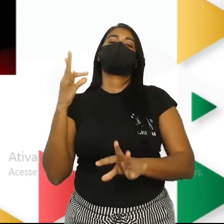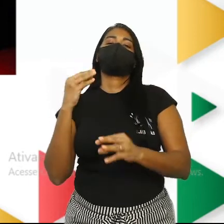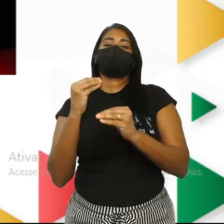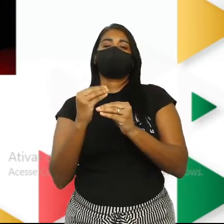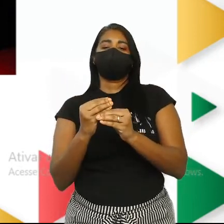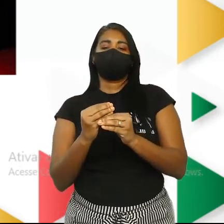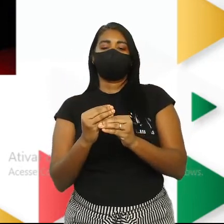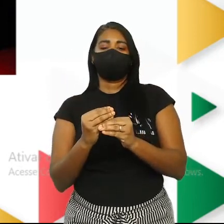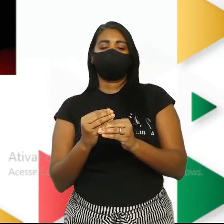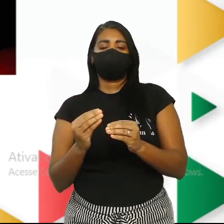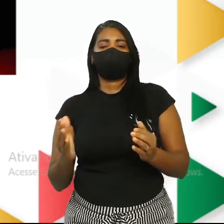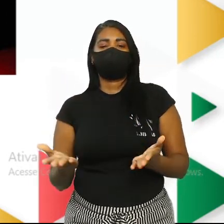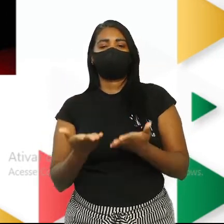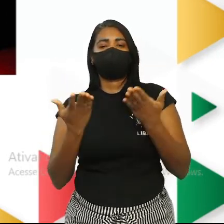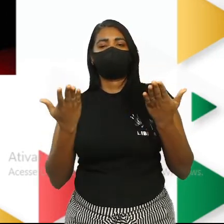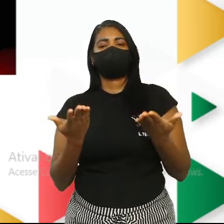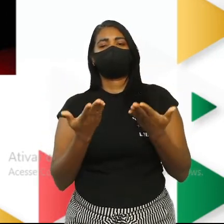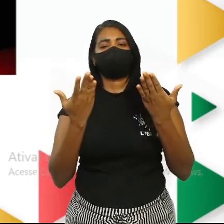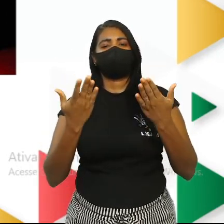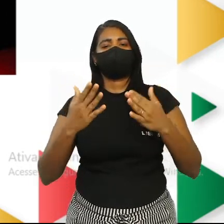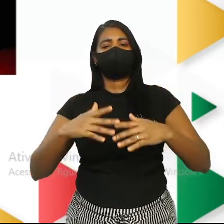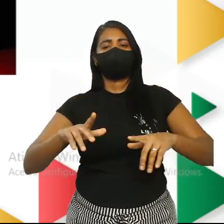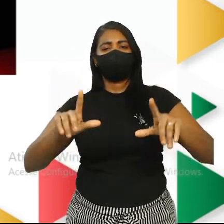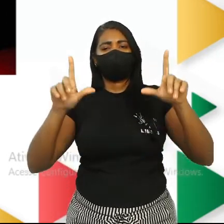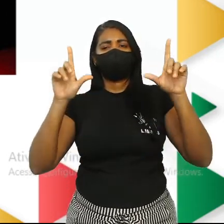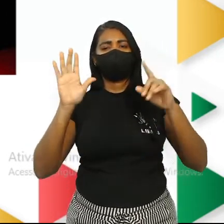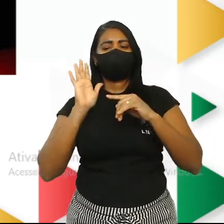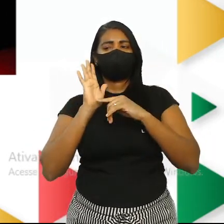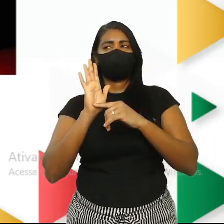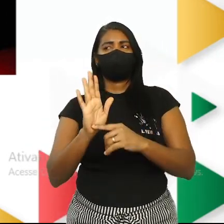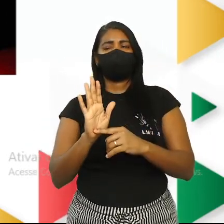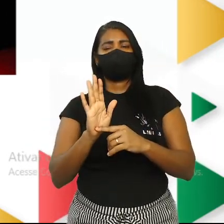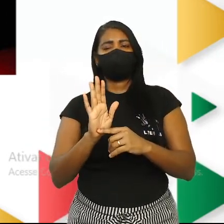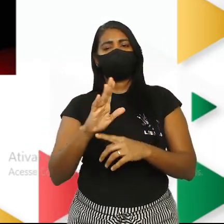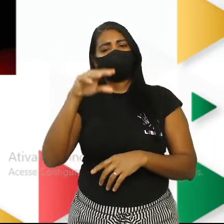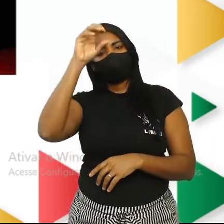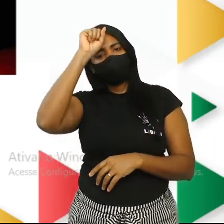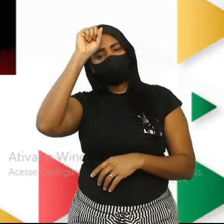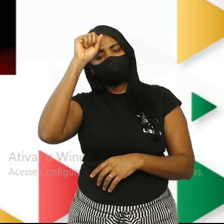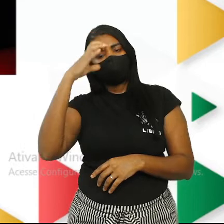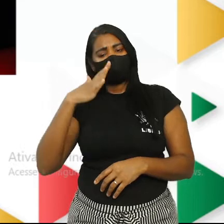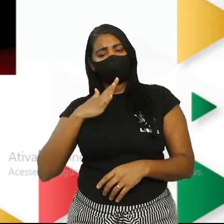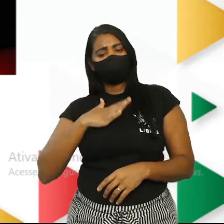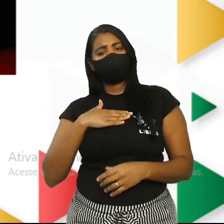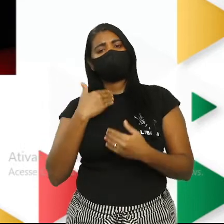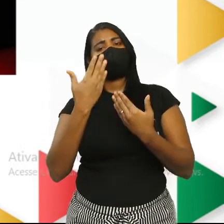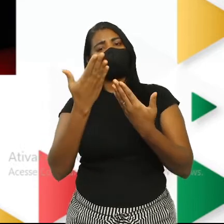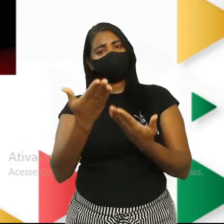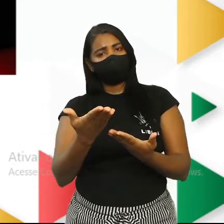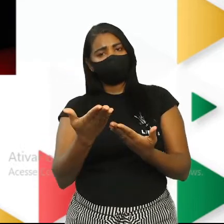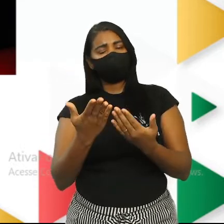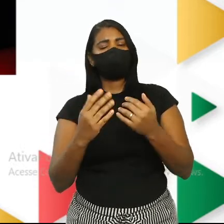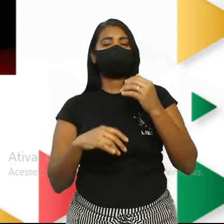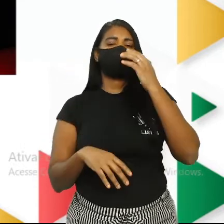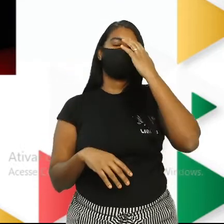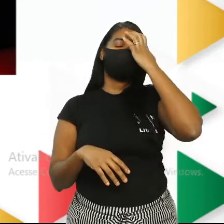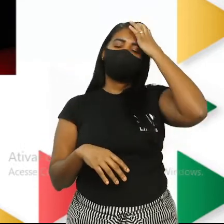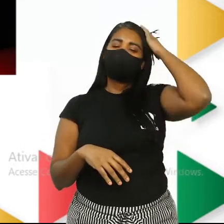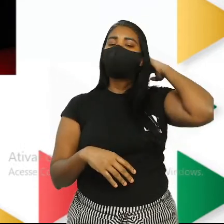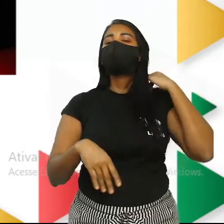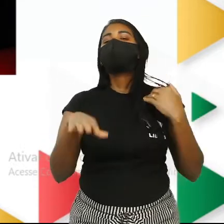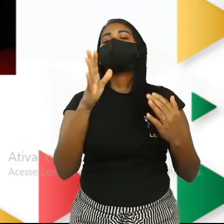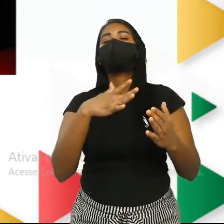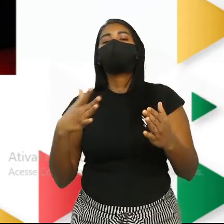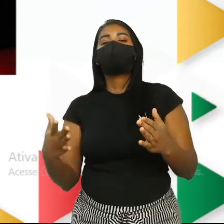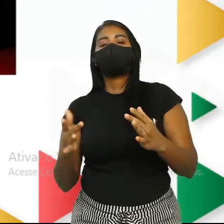né, de toda aquela imagem que vai ser aprendida pelo espectador, que no nosso caso a gente está falando desse processo